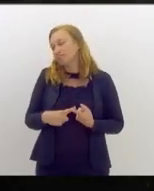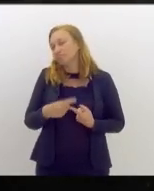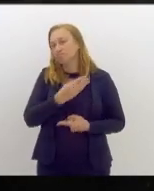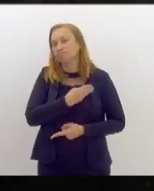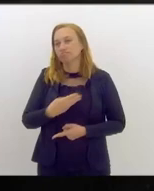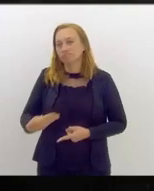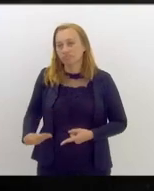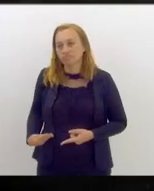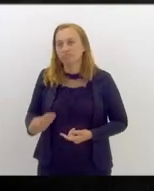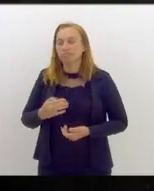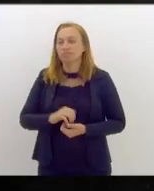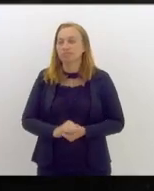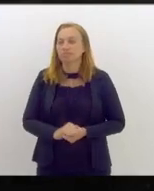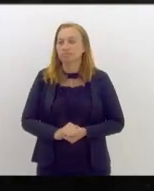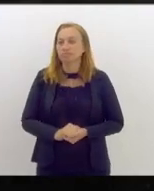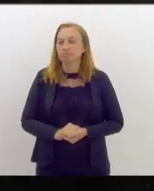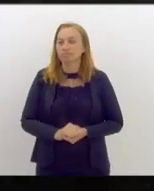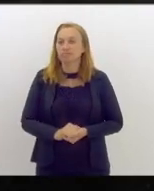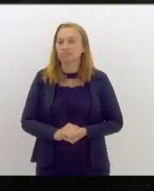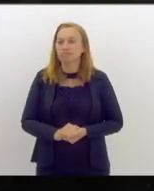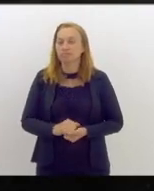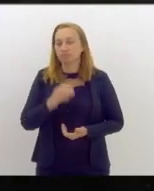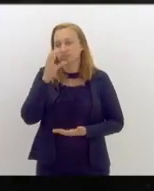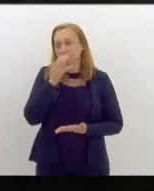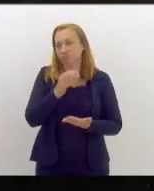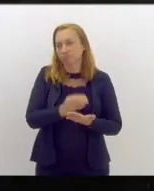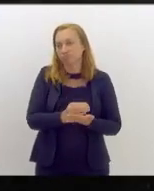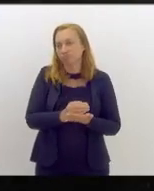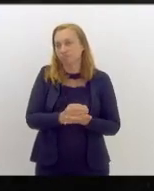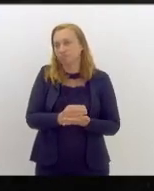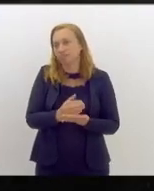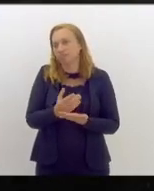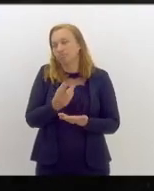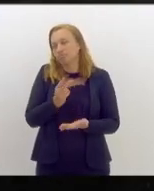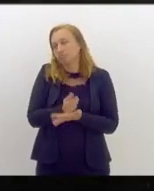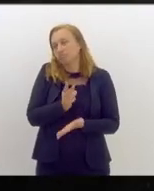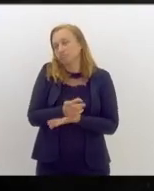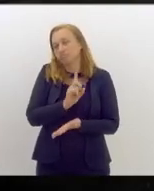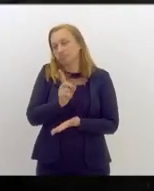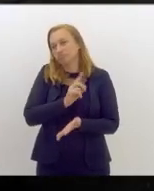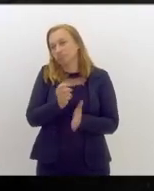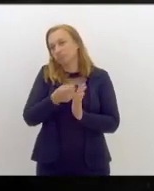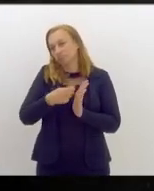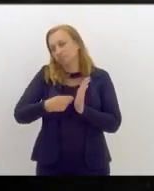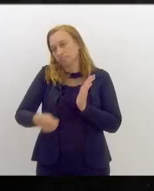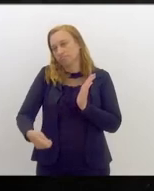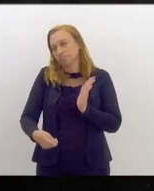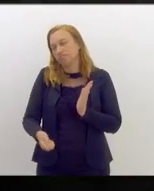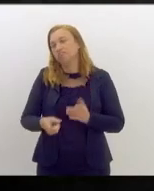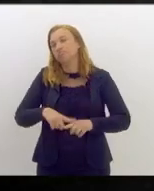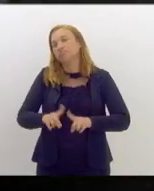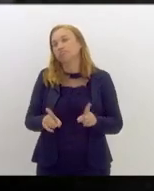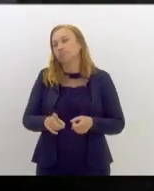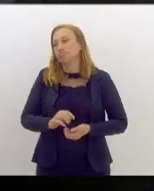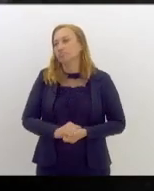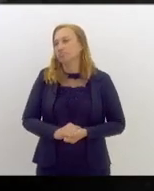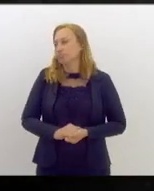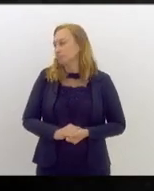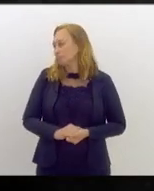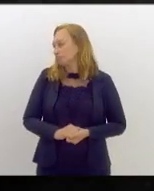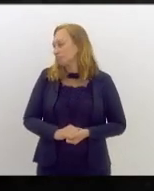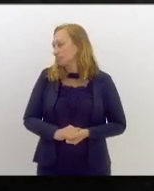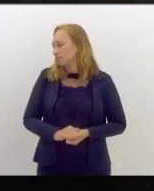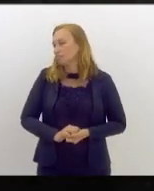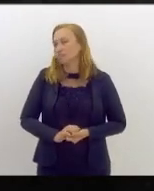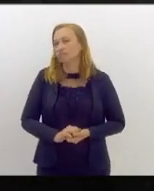governador em tese apesar de não ter escrito ele estaria cumprindo